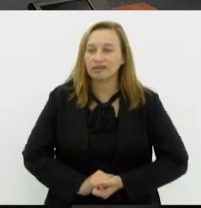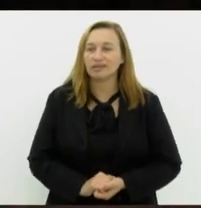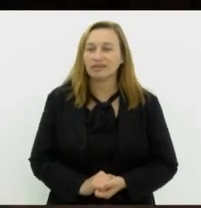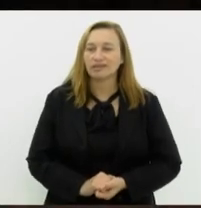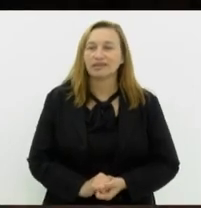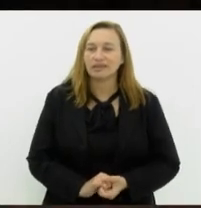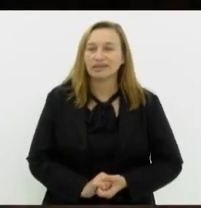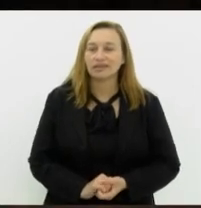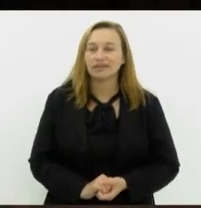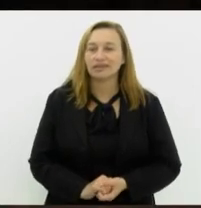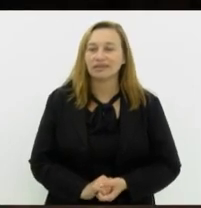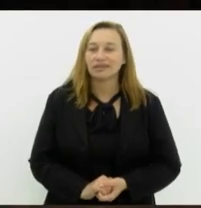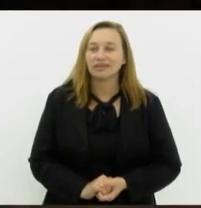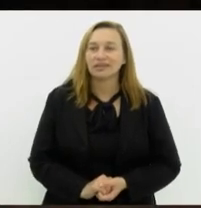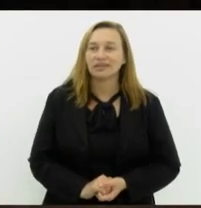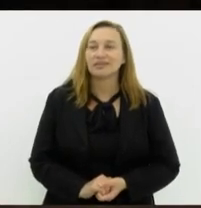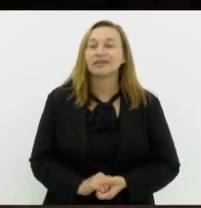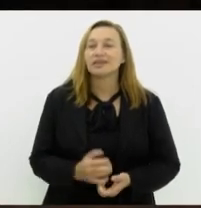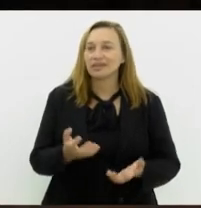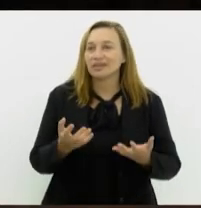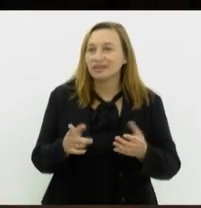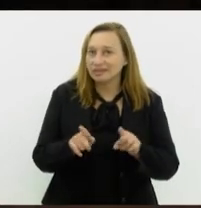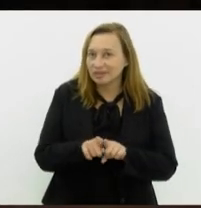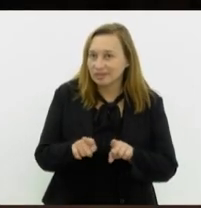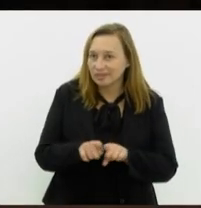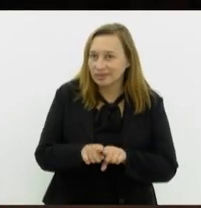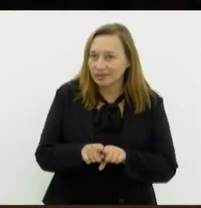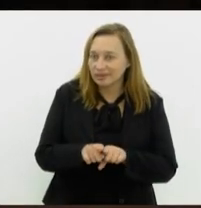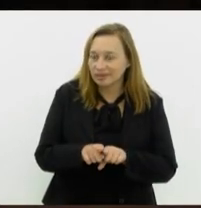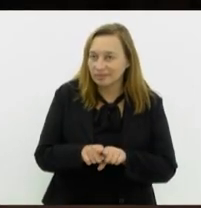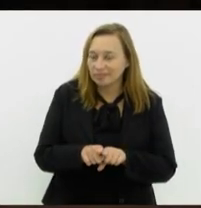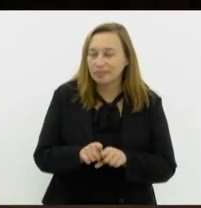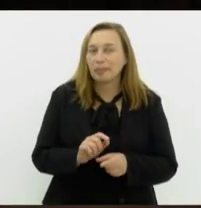Não, eu quero também